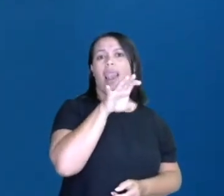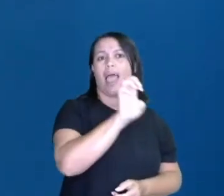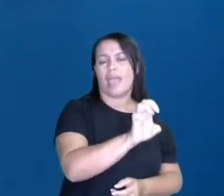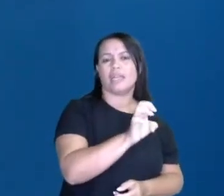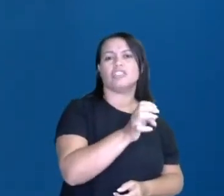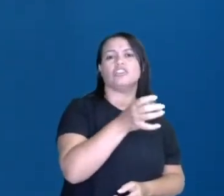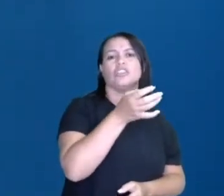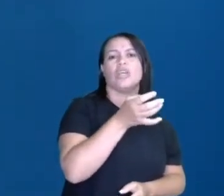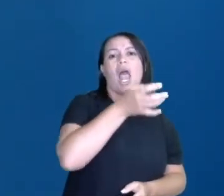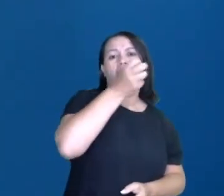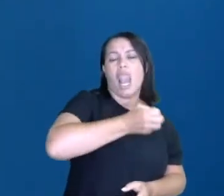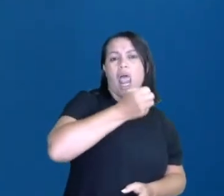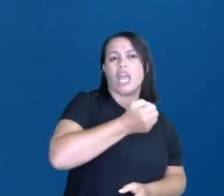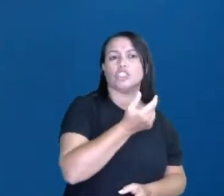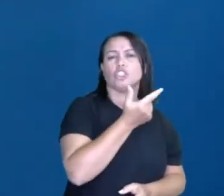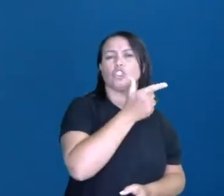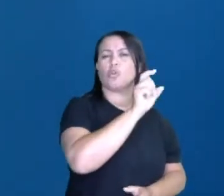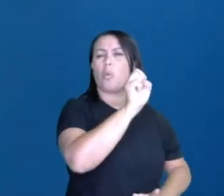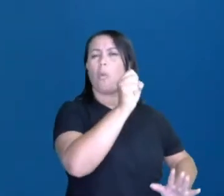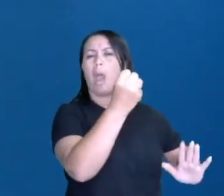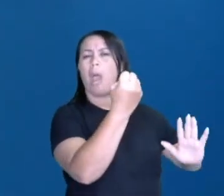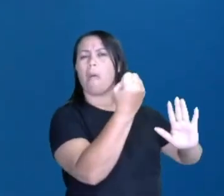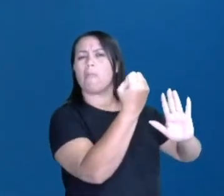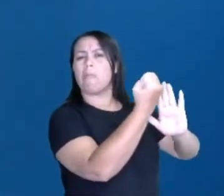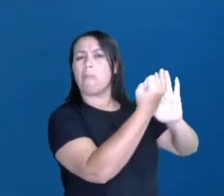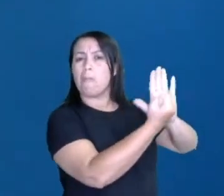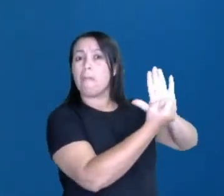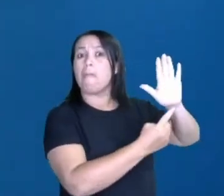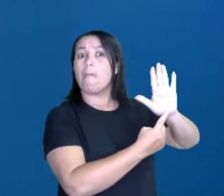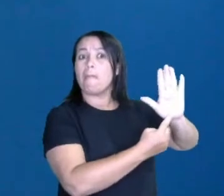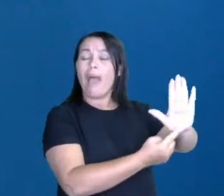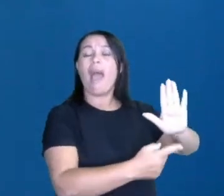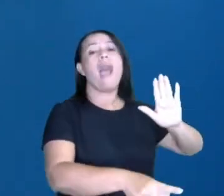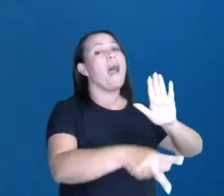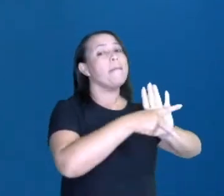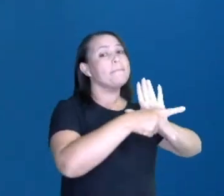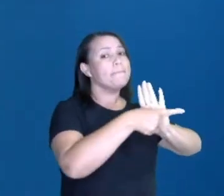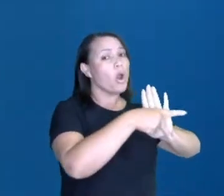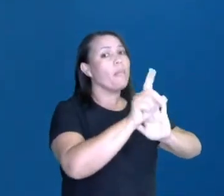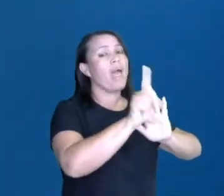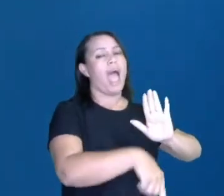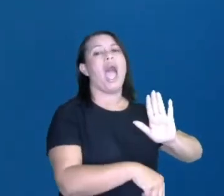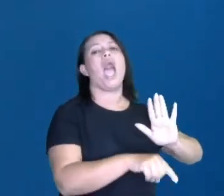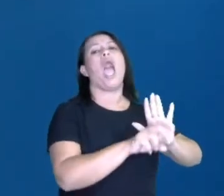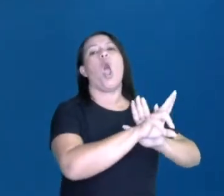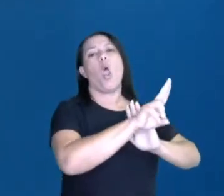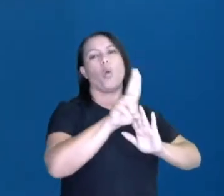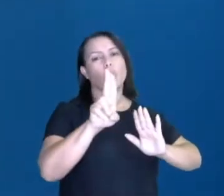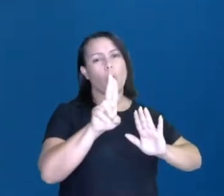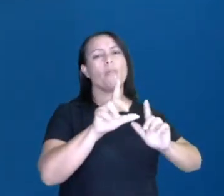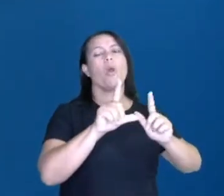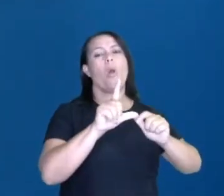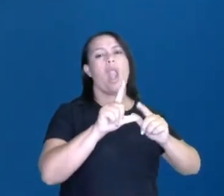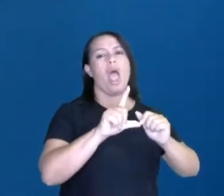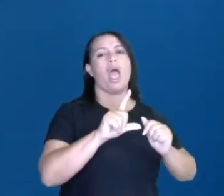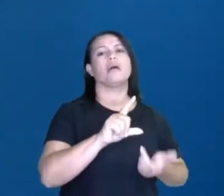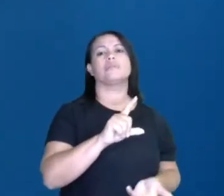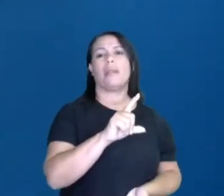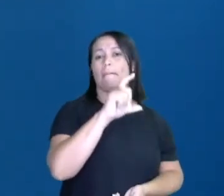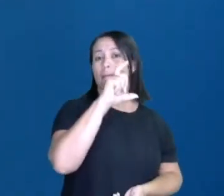marca, né? De uma marca, aquela marca própria específica será escrita com a